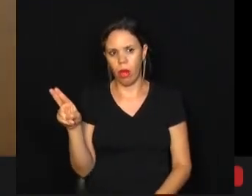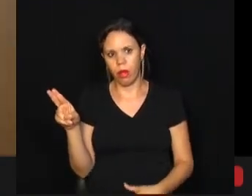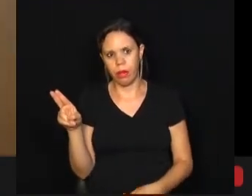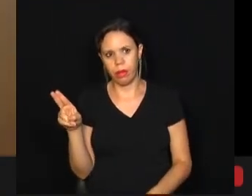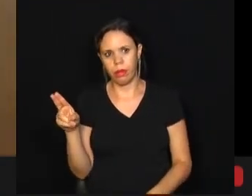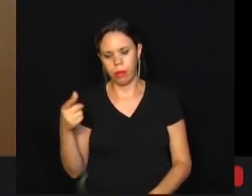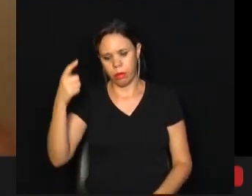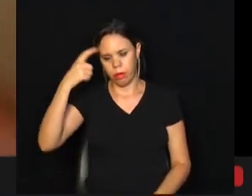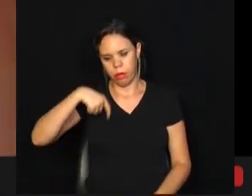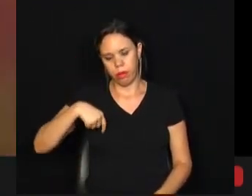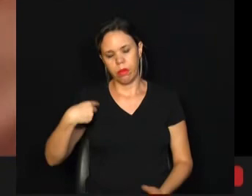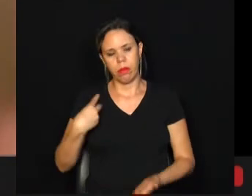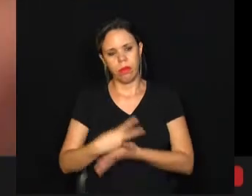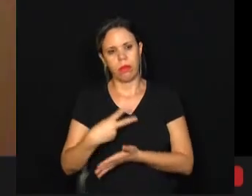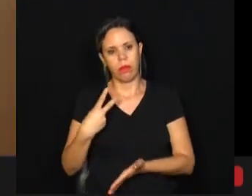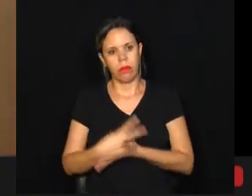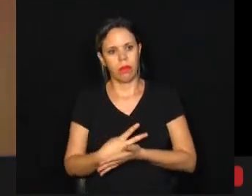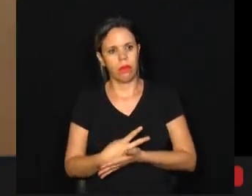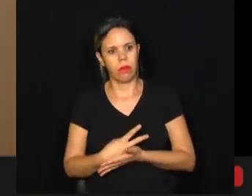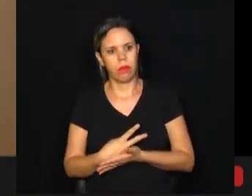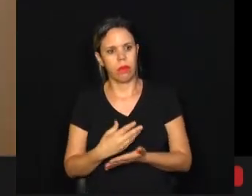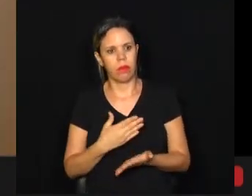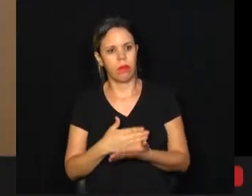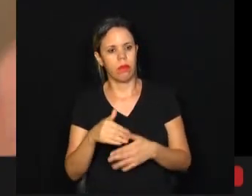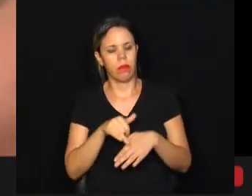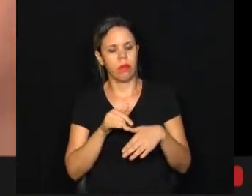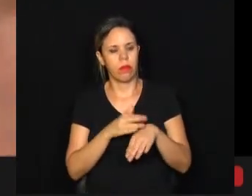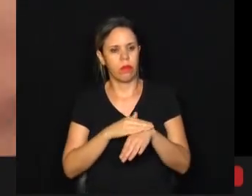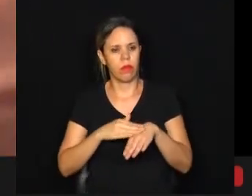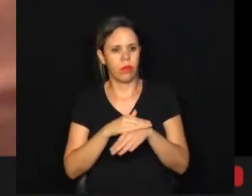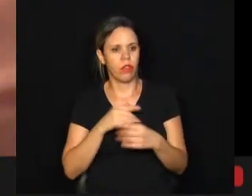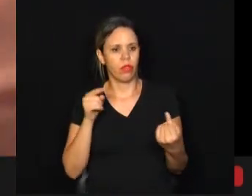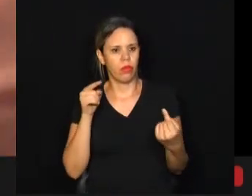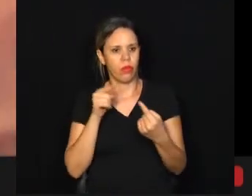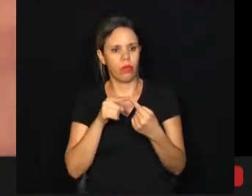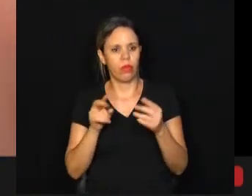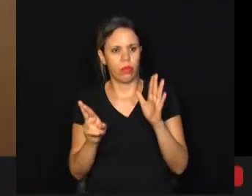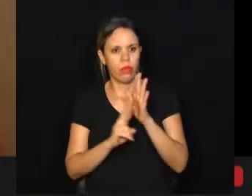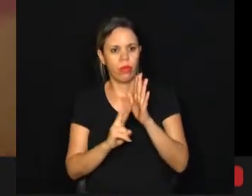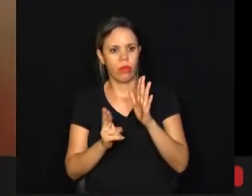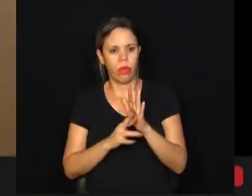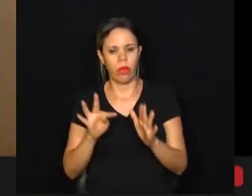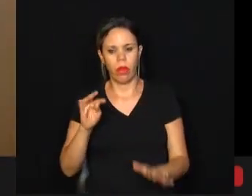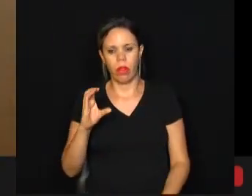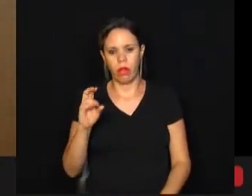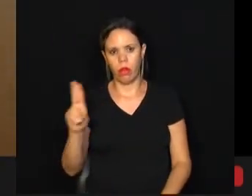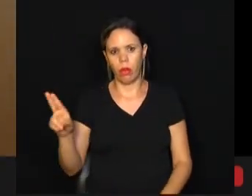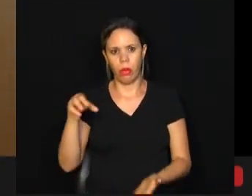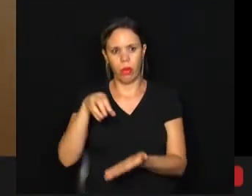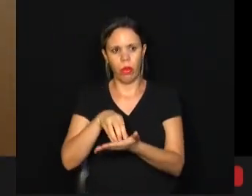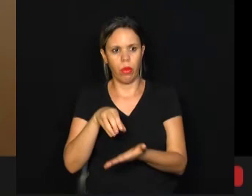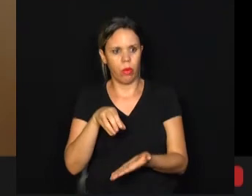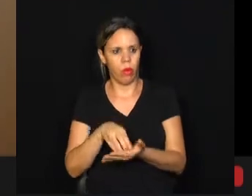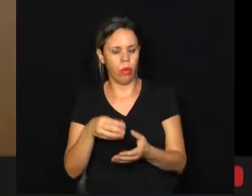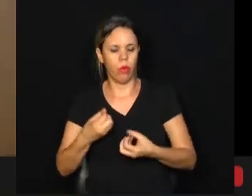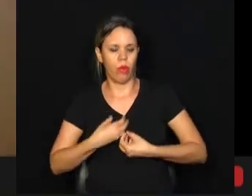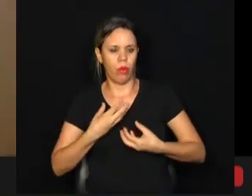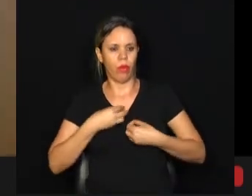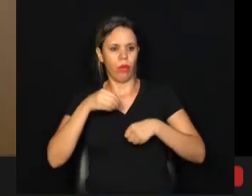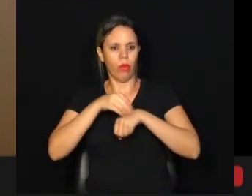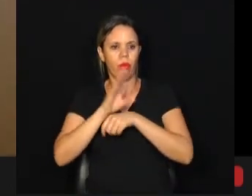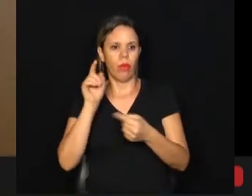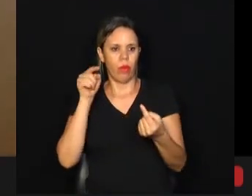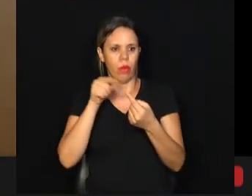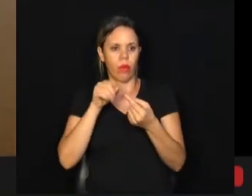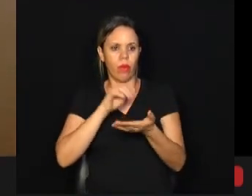Eu mesma conversei diretamente com um representante do TCU e trouxe informações que ele passou diretamente